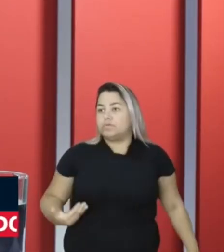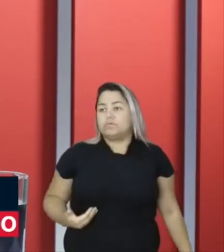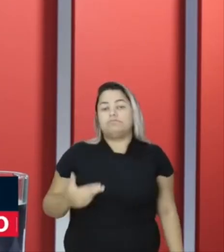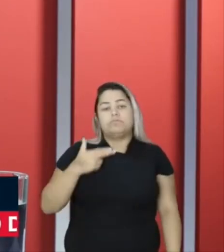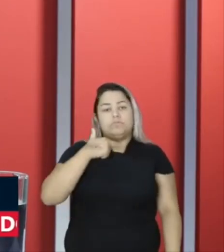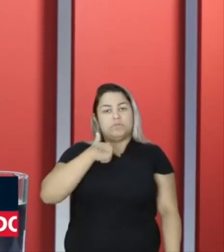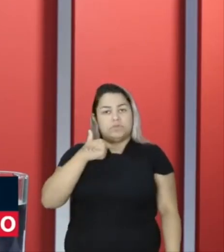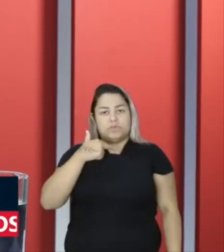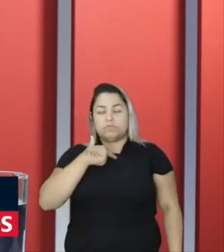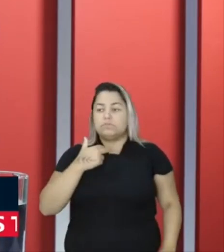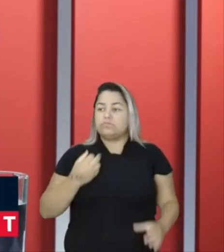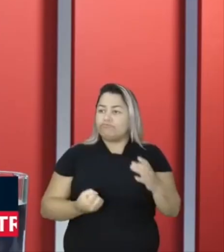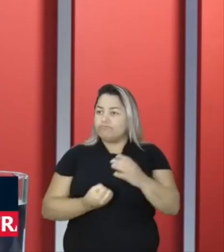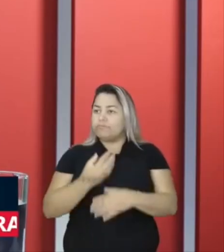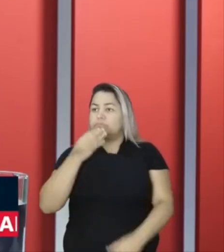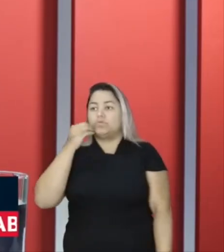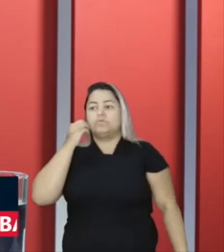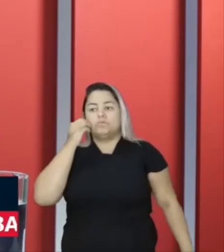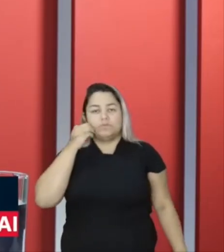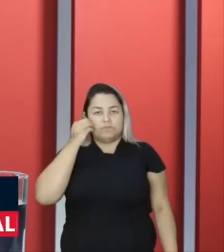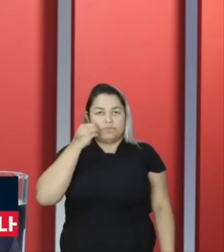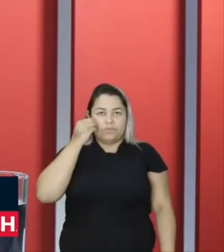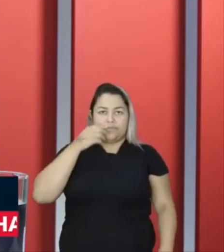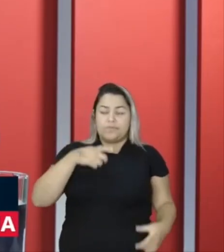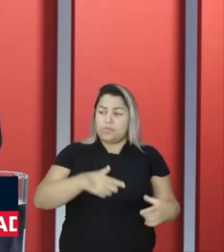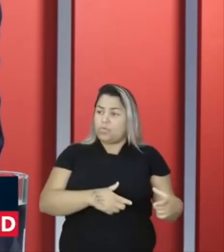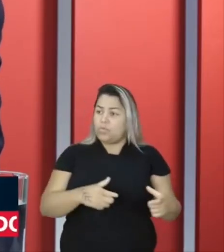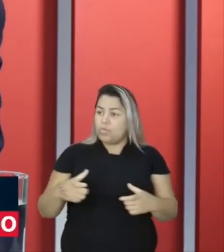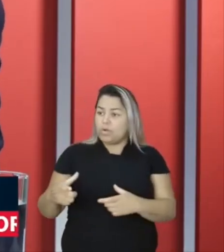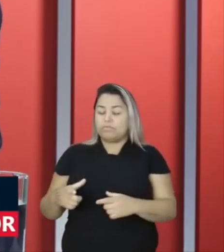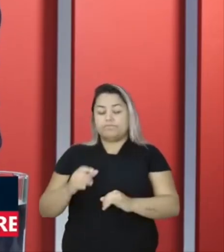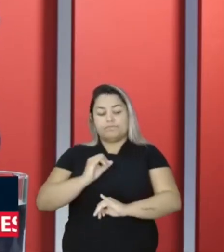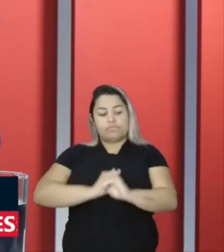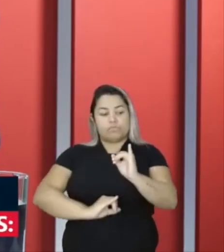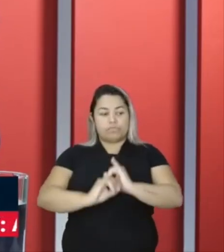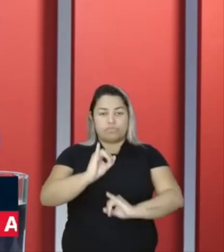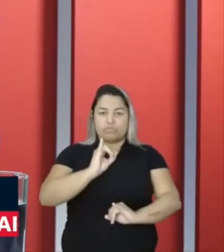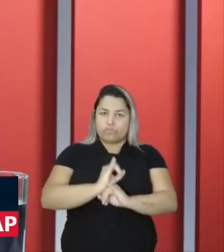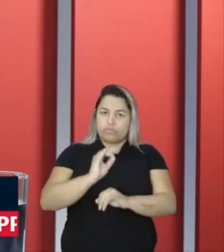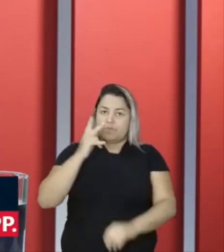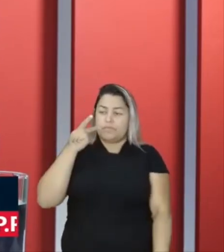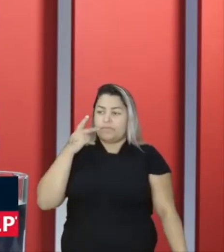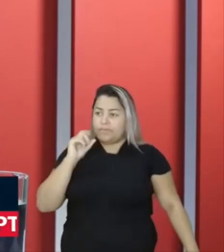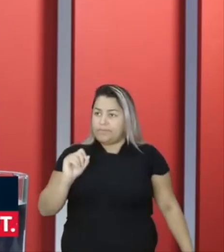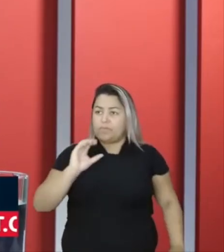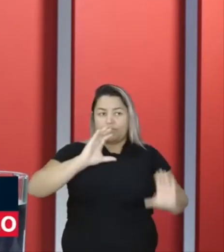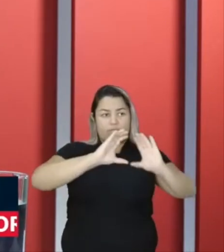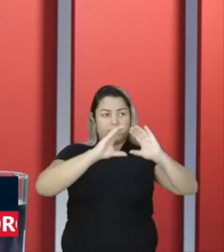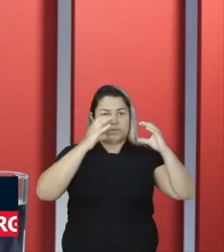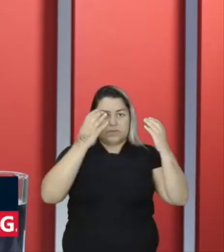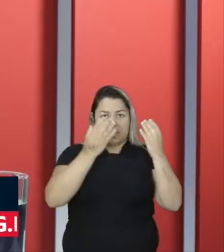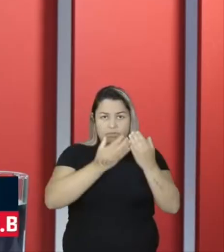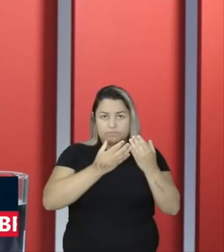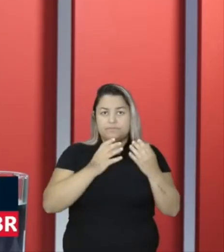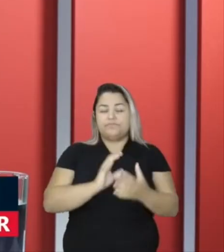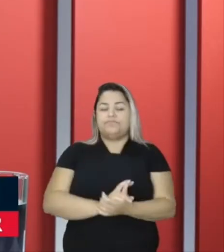e experimentar ambientes virtuais para o processo conferencial. Então, uma